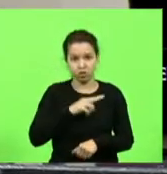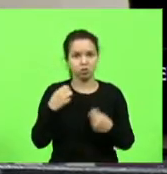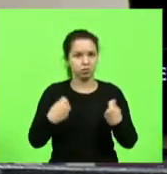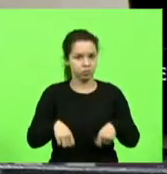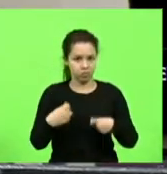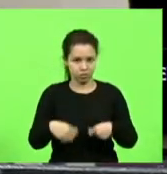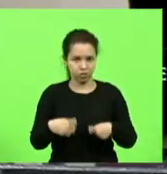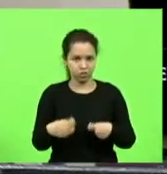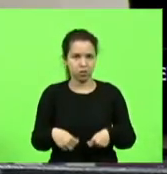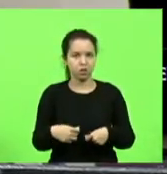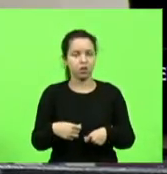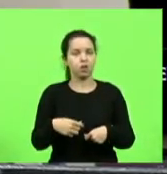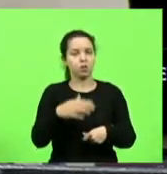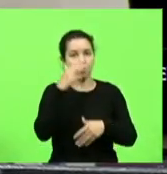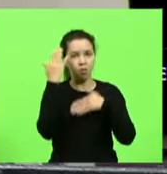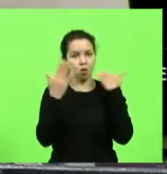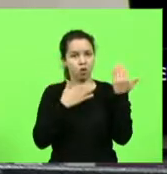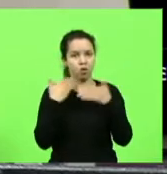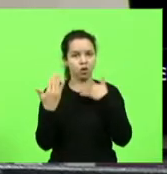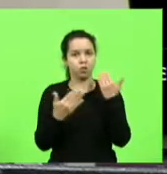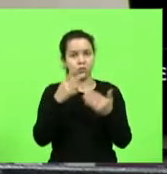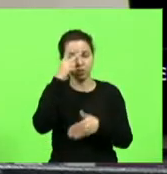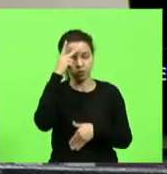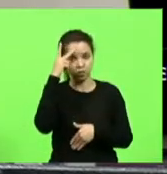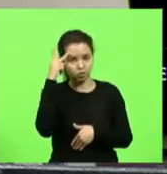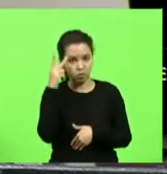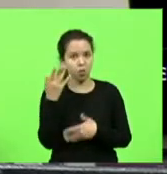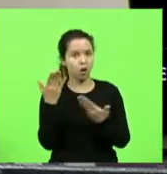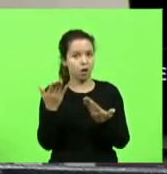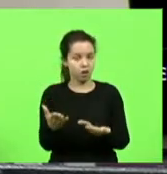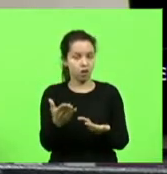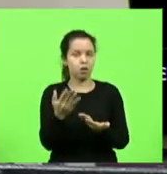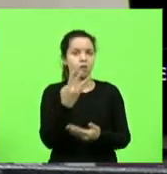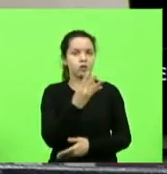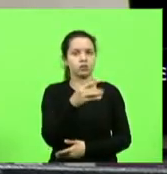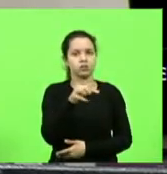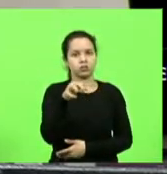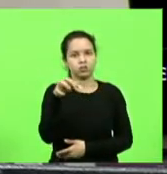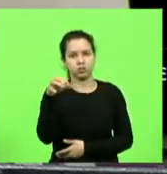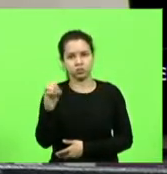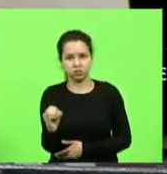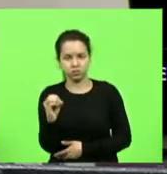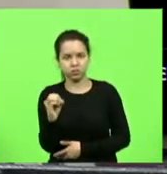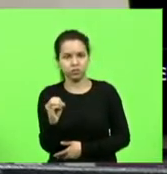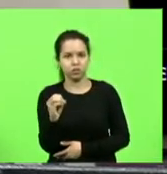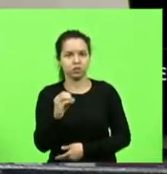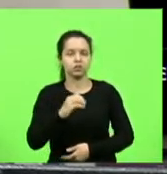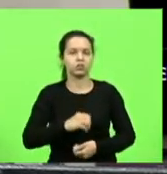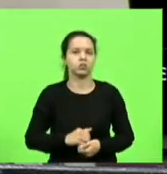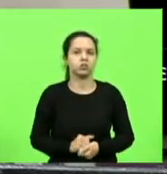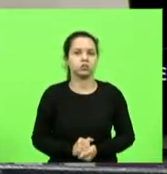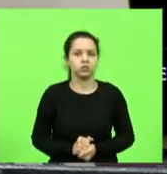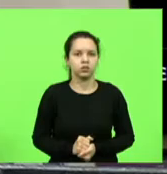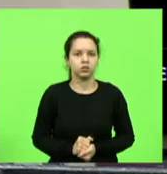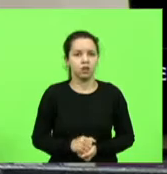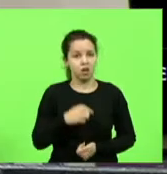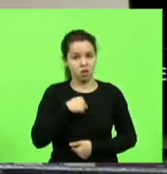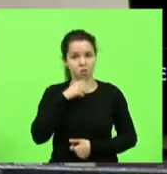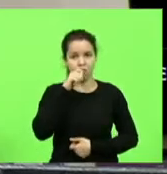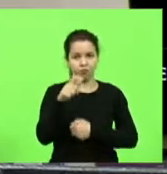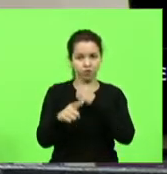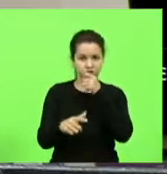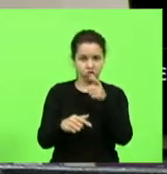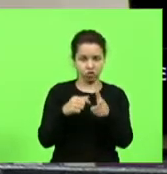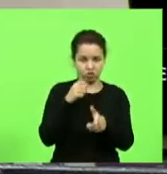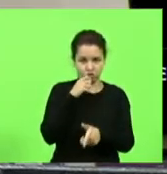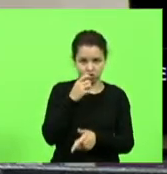urgência, morre todo dia gente na 470. E repito, deputado, não lhe ofendi,